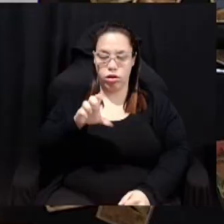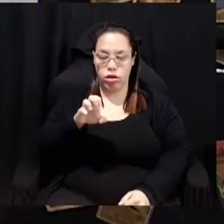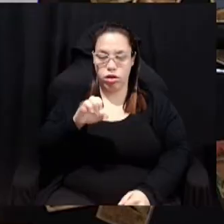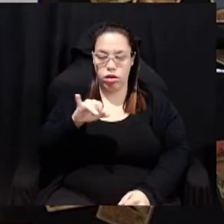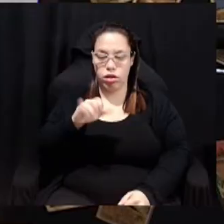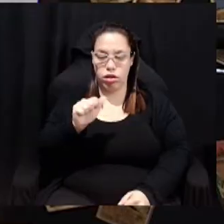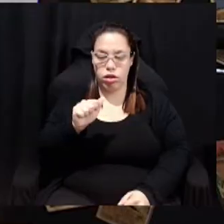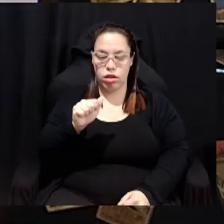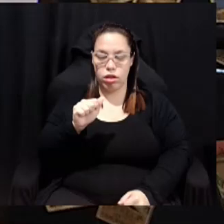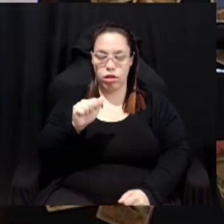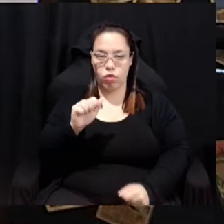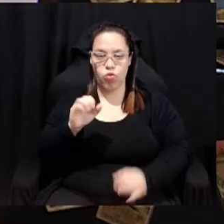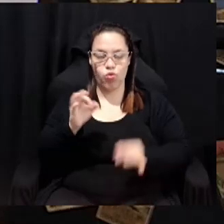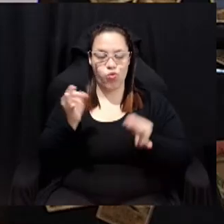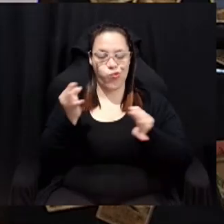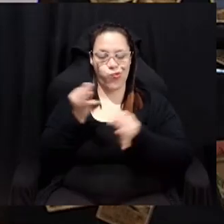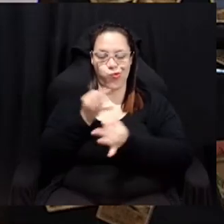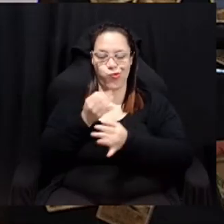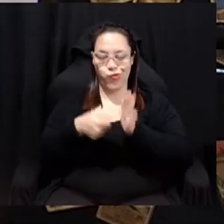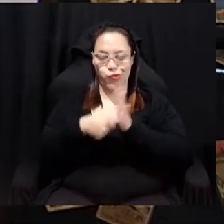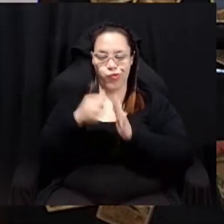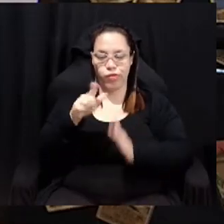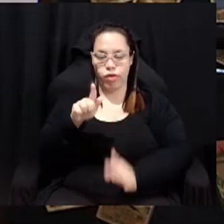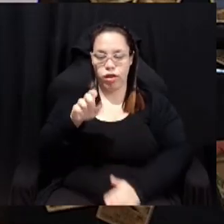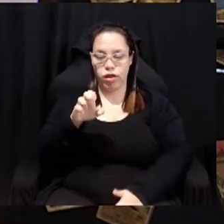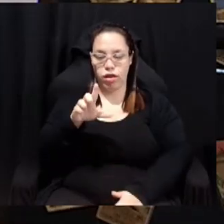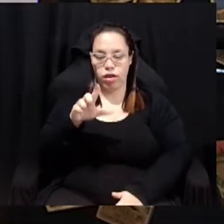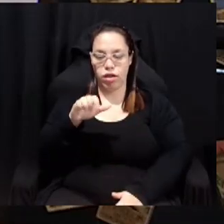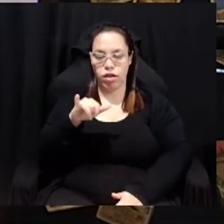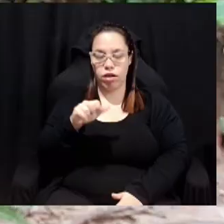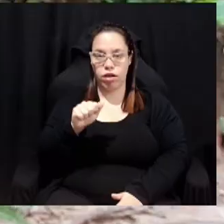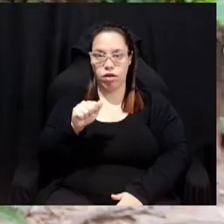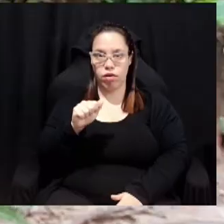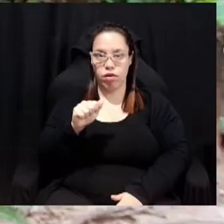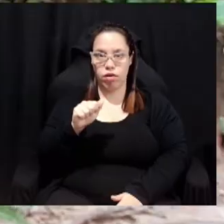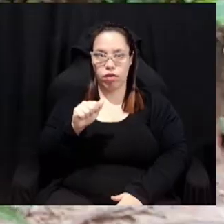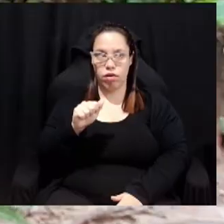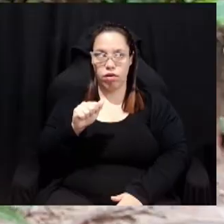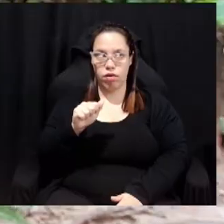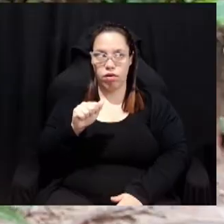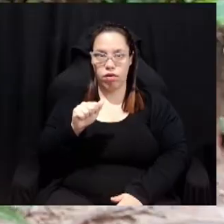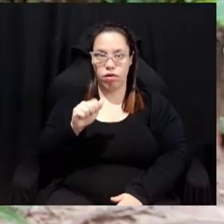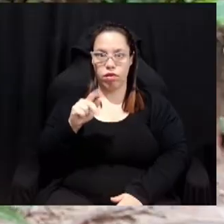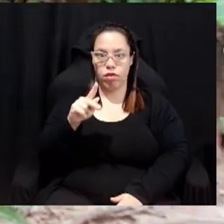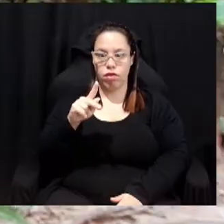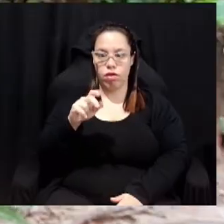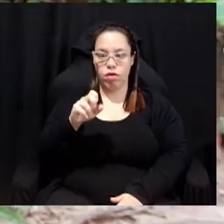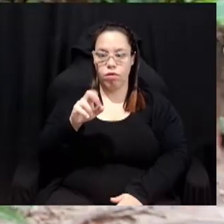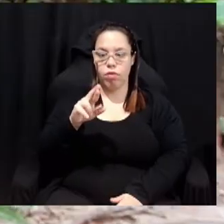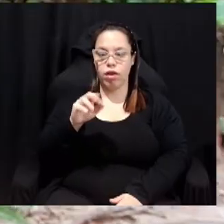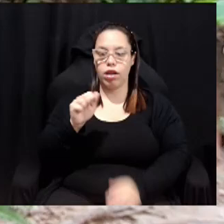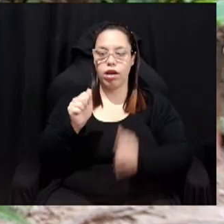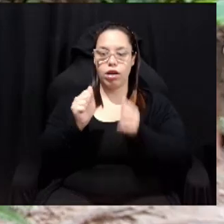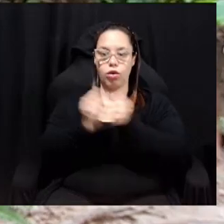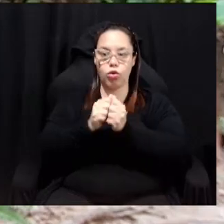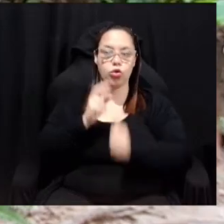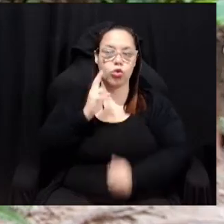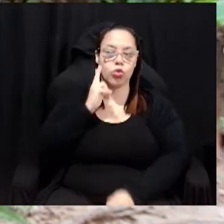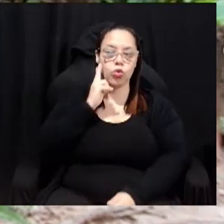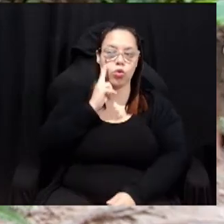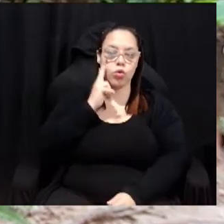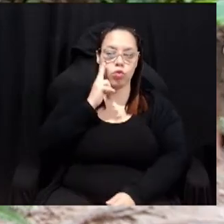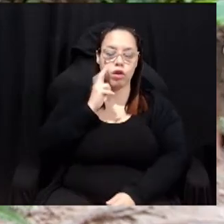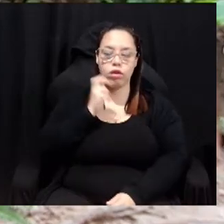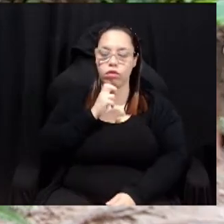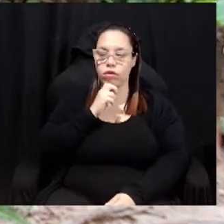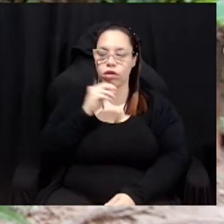joias. A minha primeira geleia foi de pera com vinho. Veio uma abundância de pera. E na época a